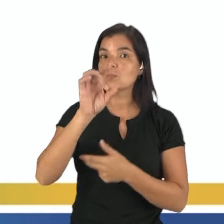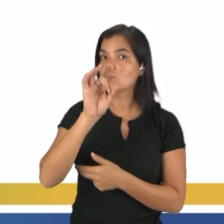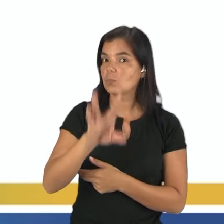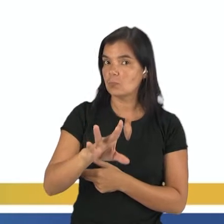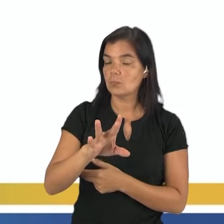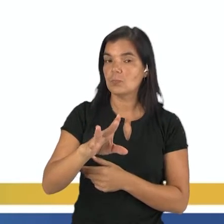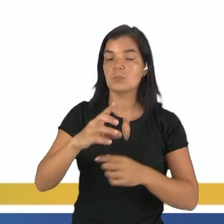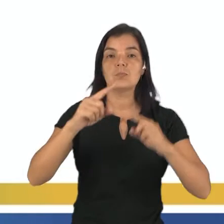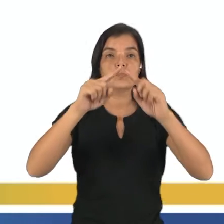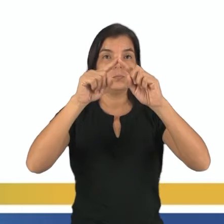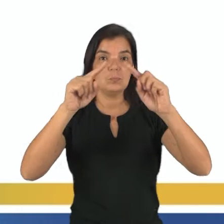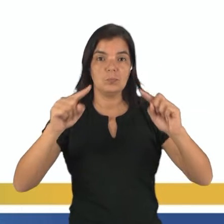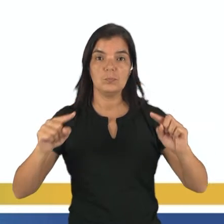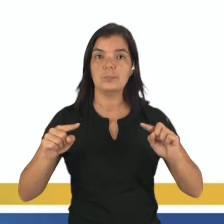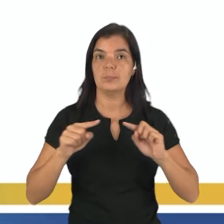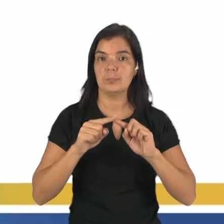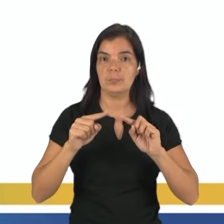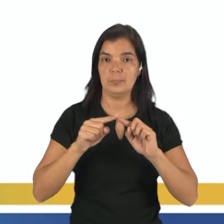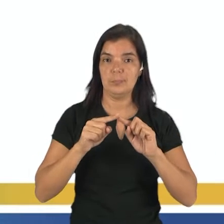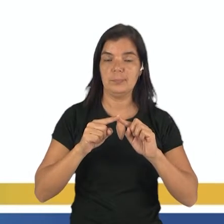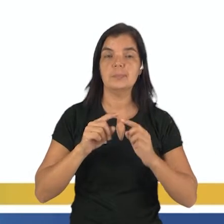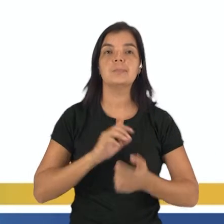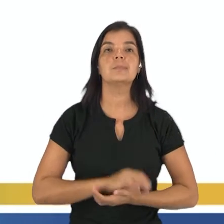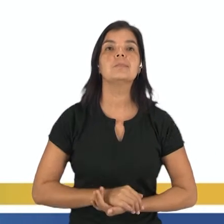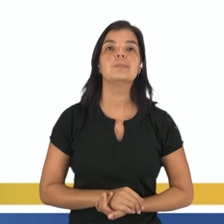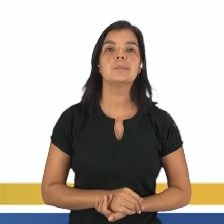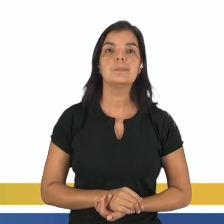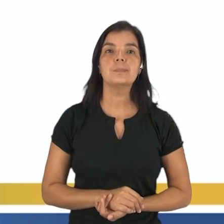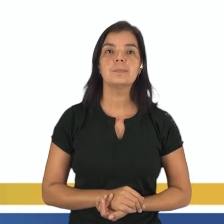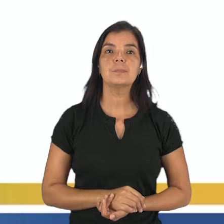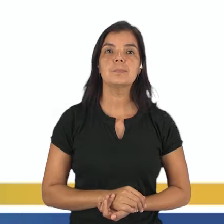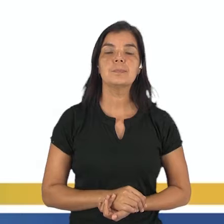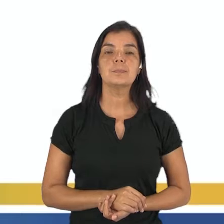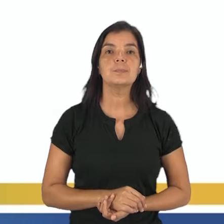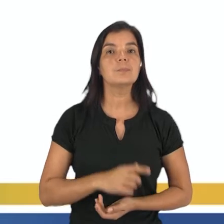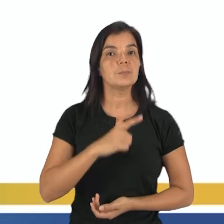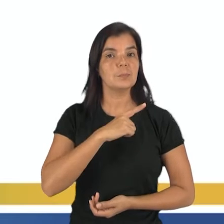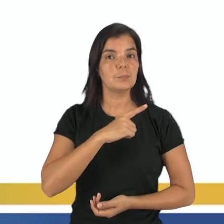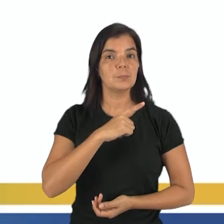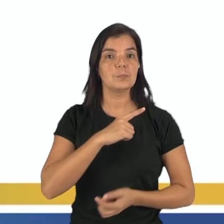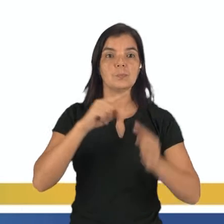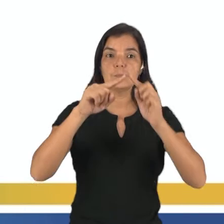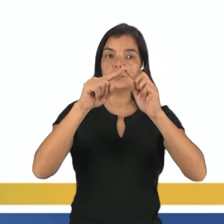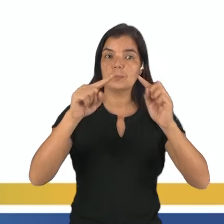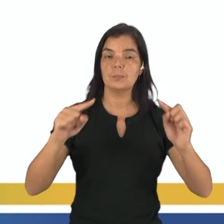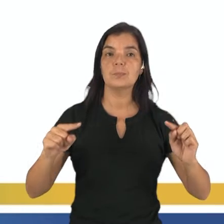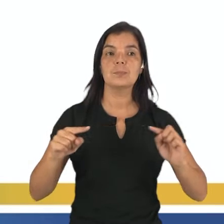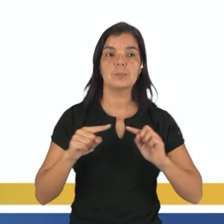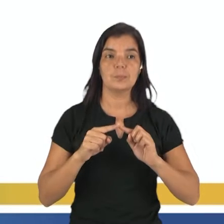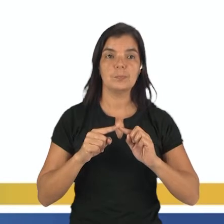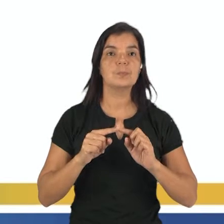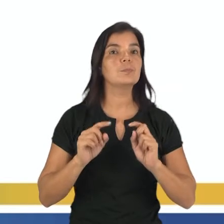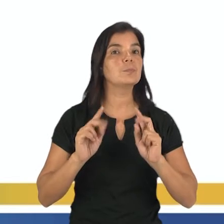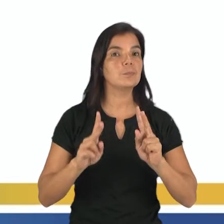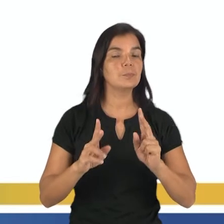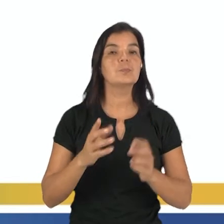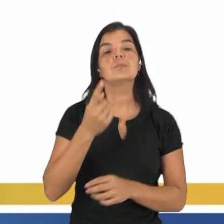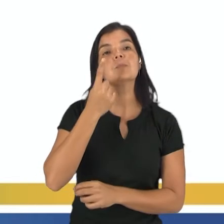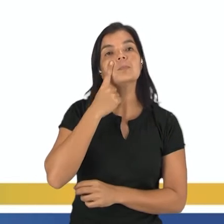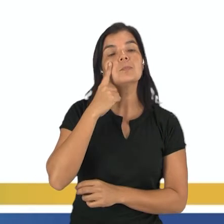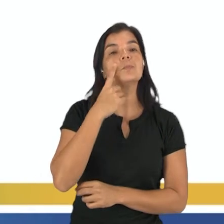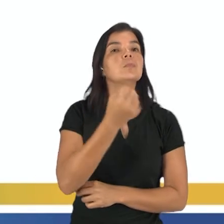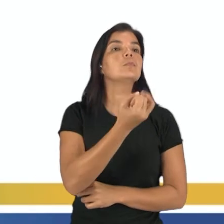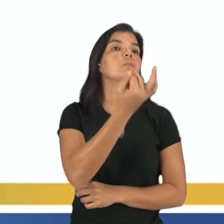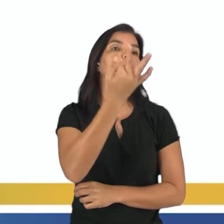que nessa pirâmide de base quadrada, ok? Então, nós temos aqui uma pirâmide, ok? E nós vamos determinar